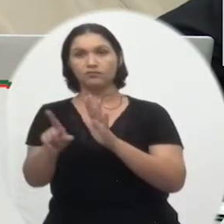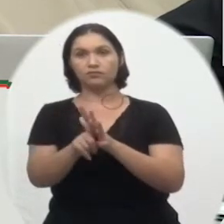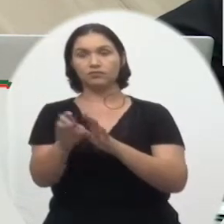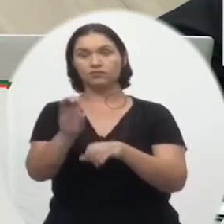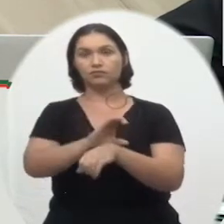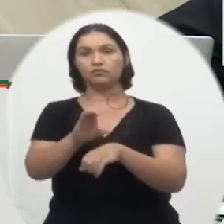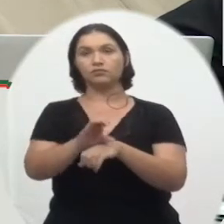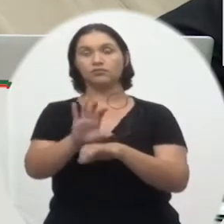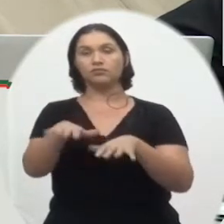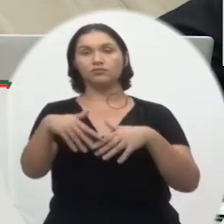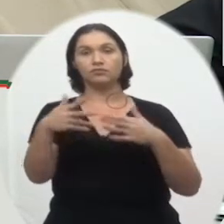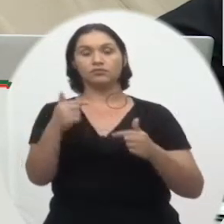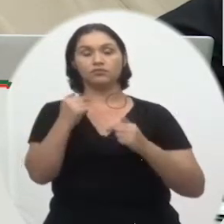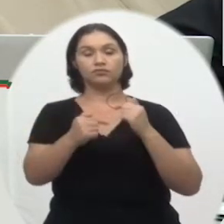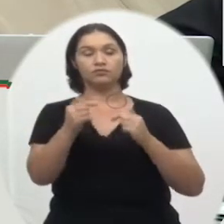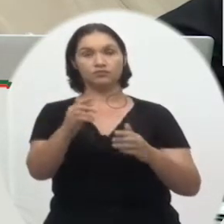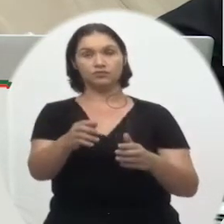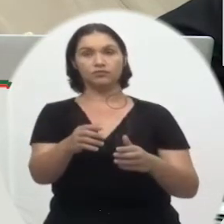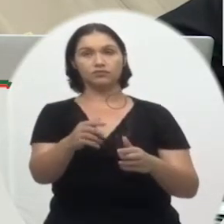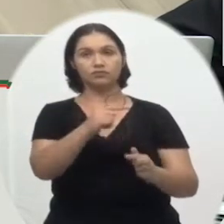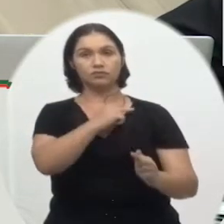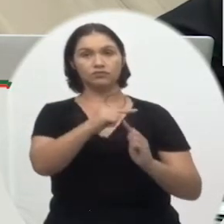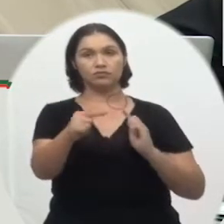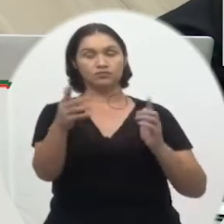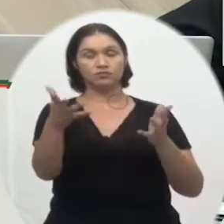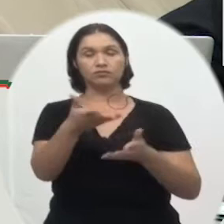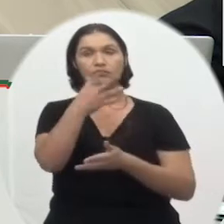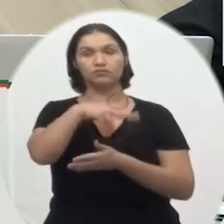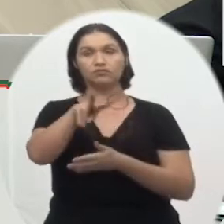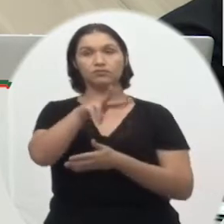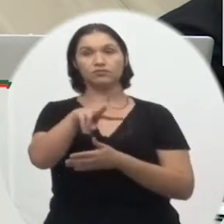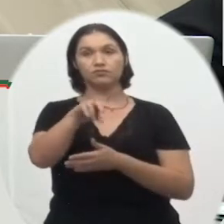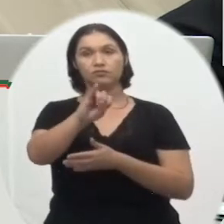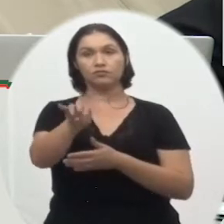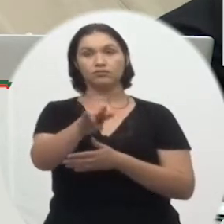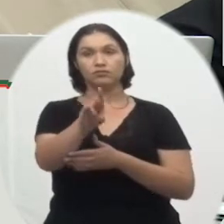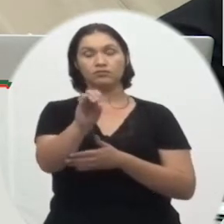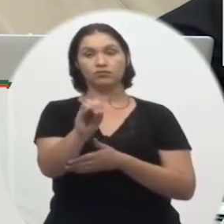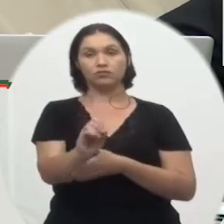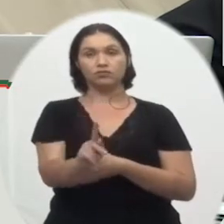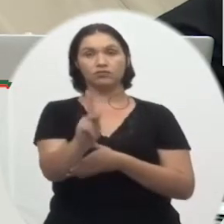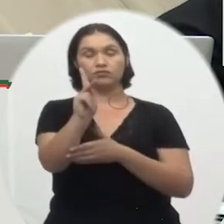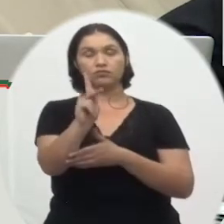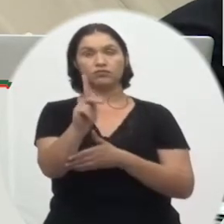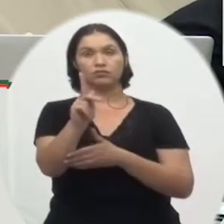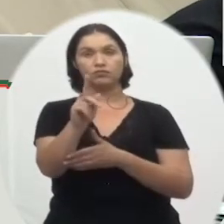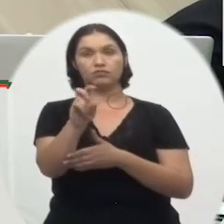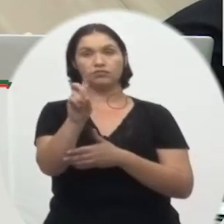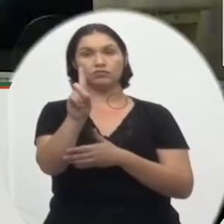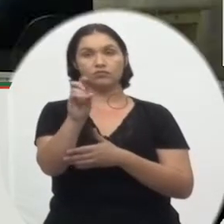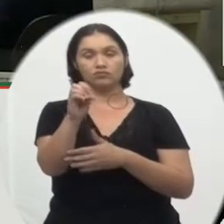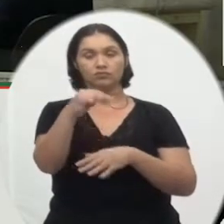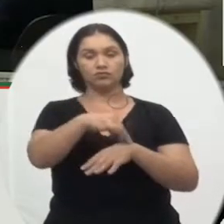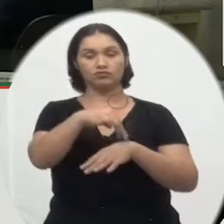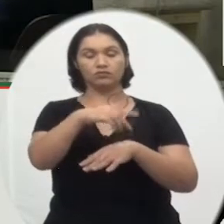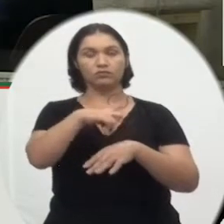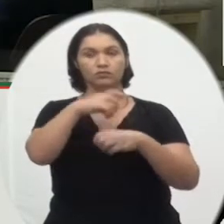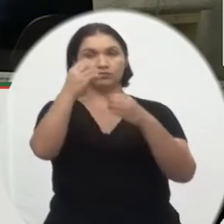constitucionalidade. Em discussão, veto. Com a palavra o vereador Júlio Kaminski. Vossa Excelência dispõe de 10 minutos.